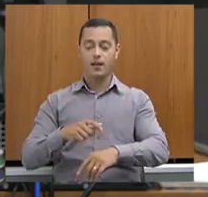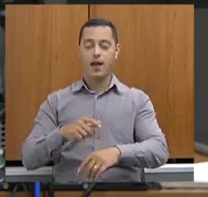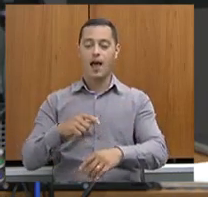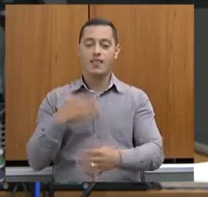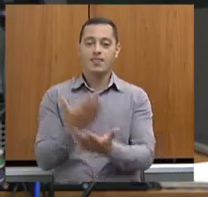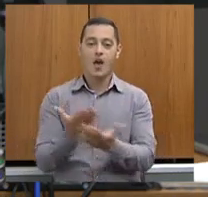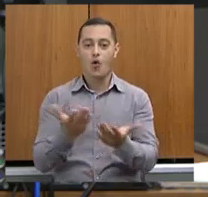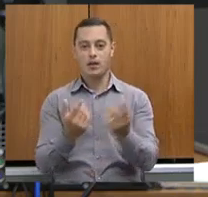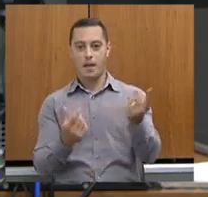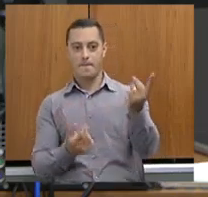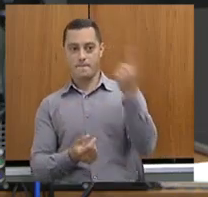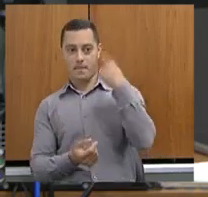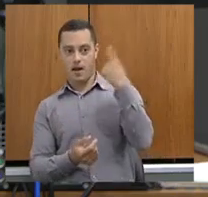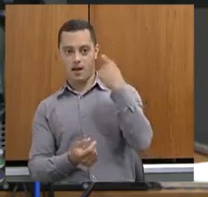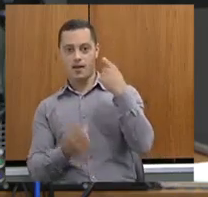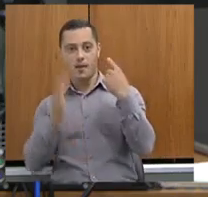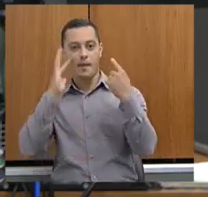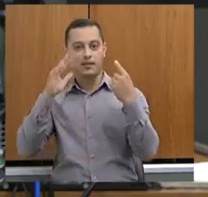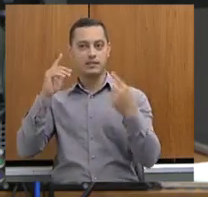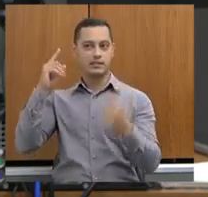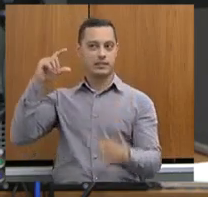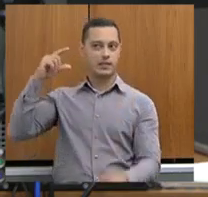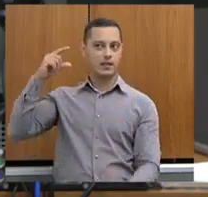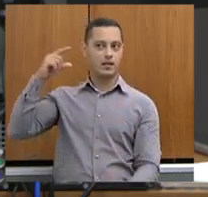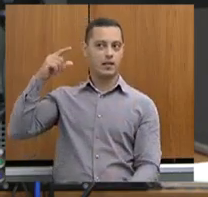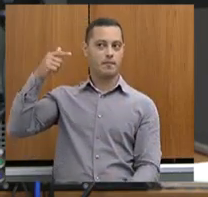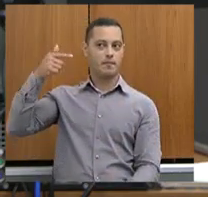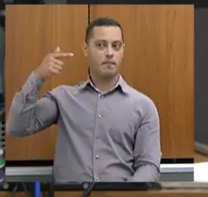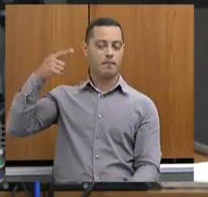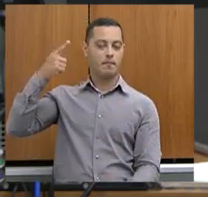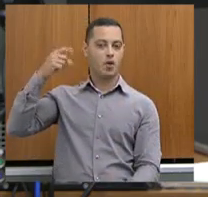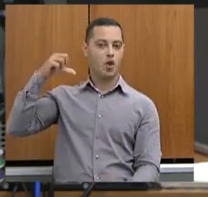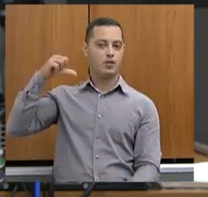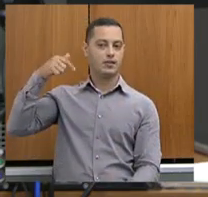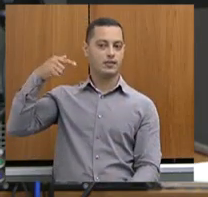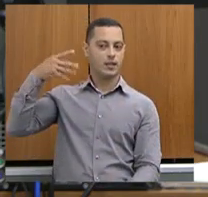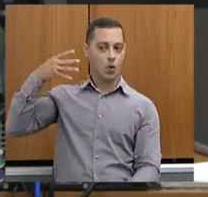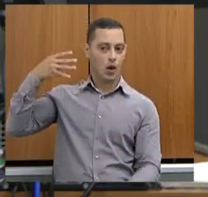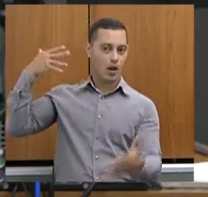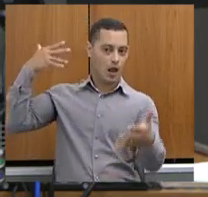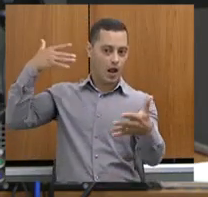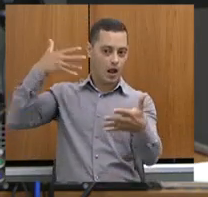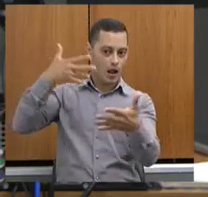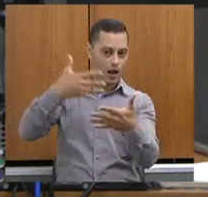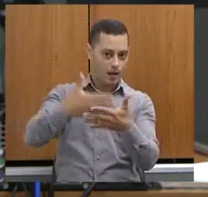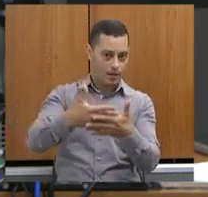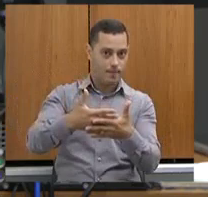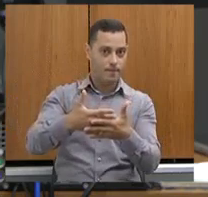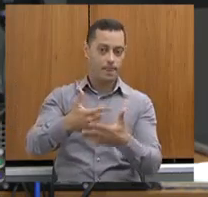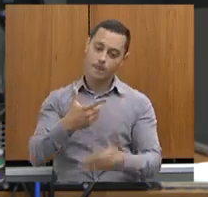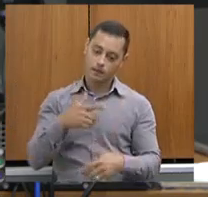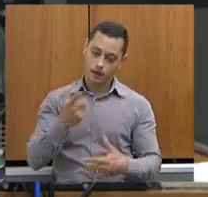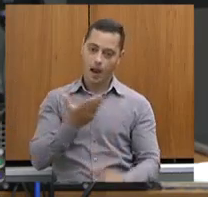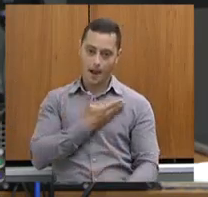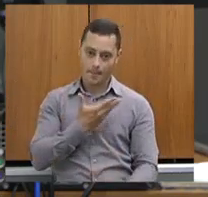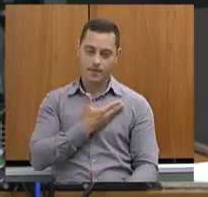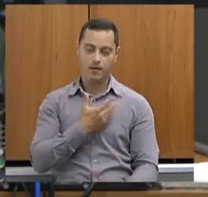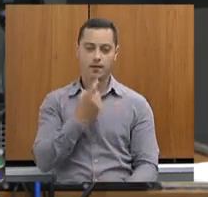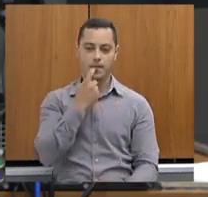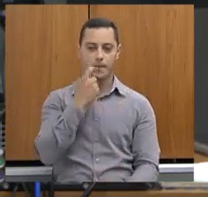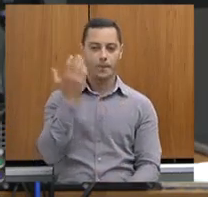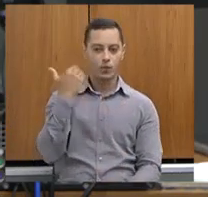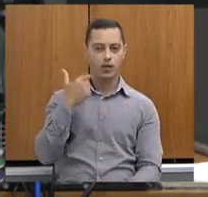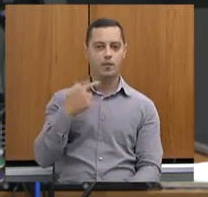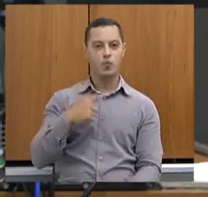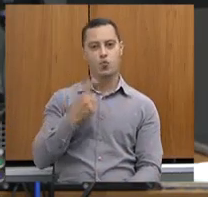imagina 1974 se tornou um amigo perdi recentemente o general Rômulo